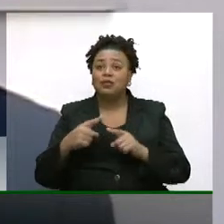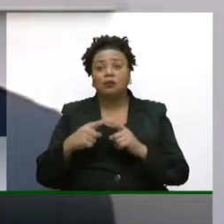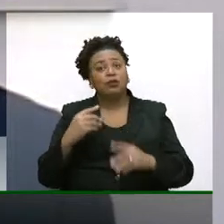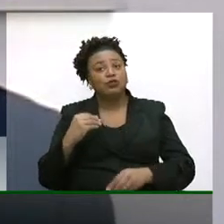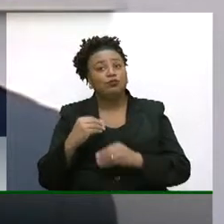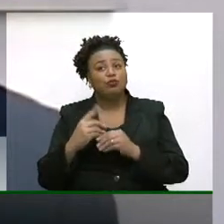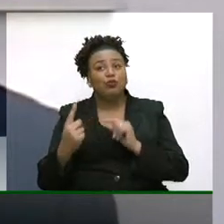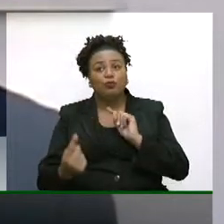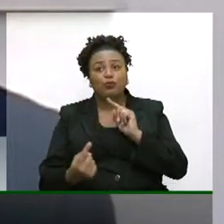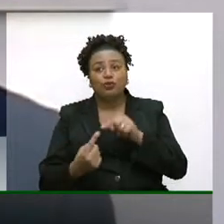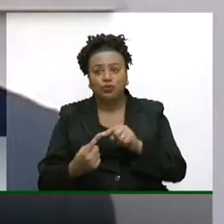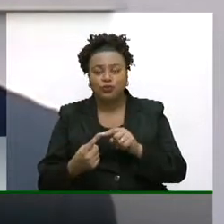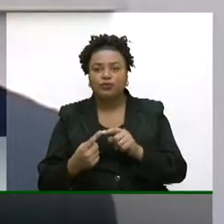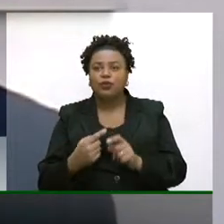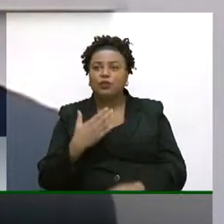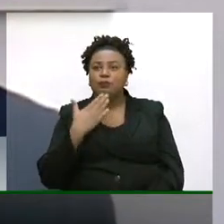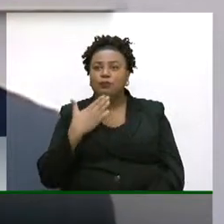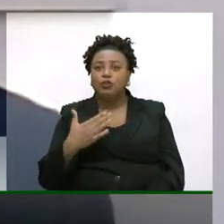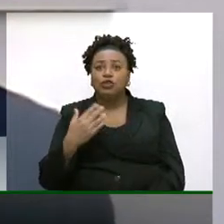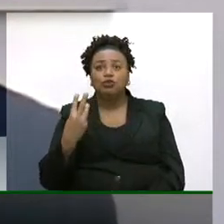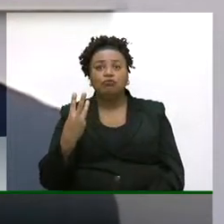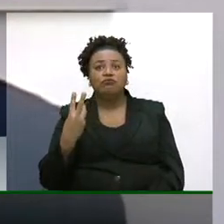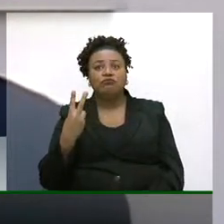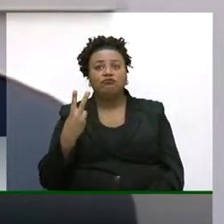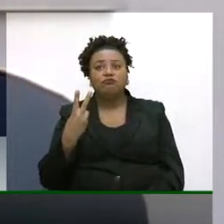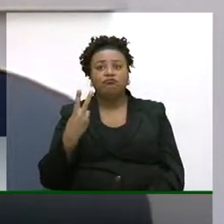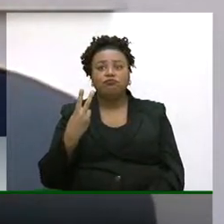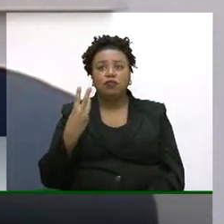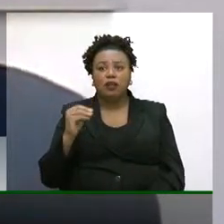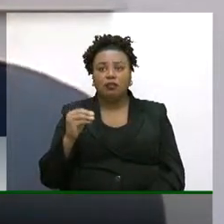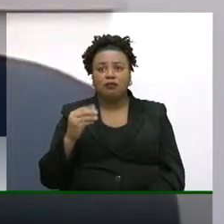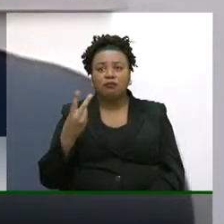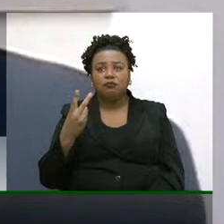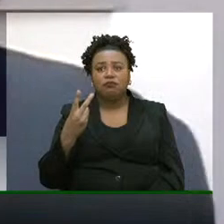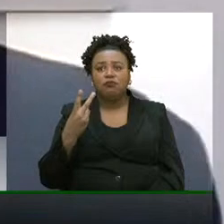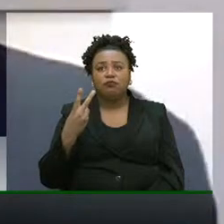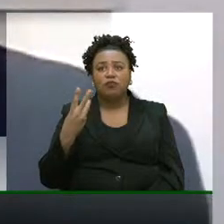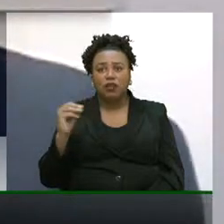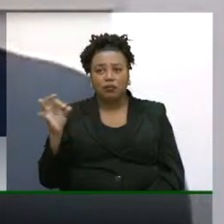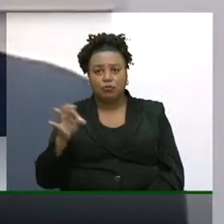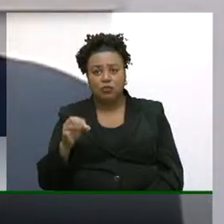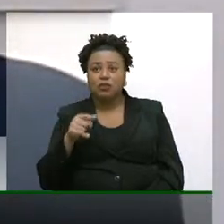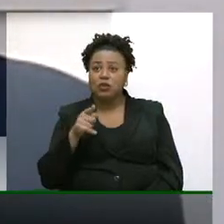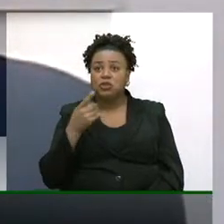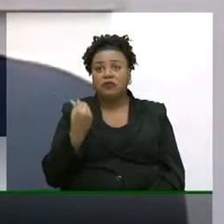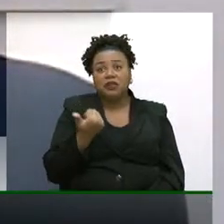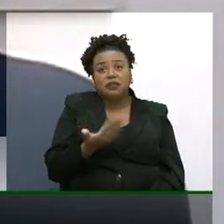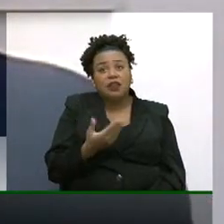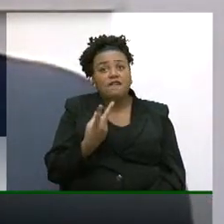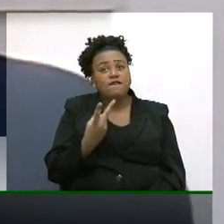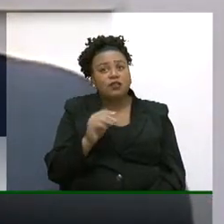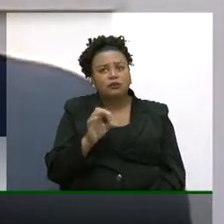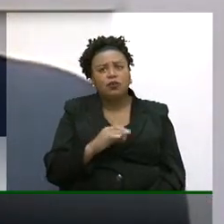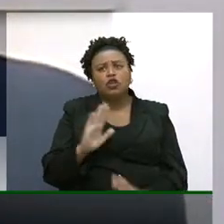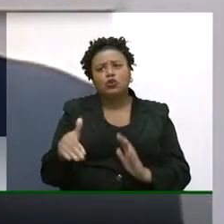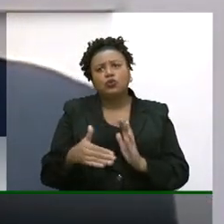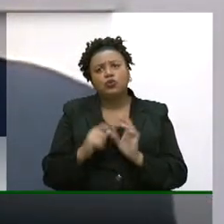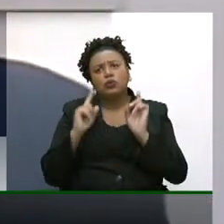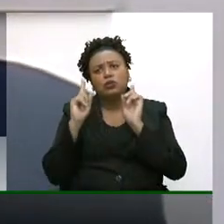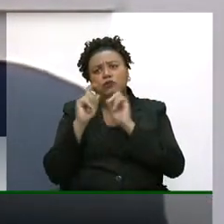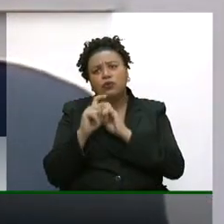parcialmente alcançado o seu objetivo, solicitando 30%, nós estamos alcançando 20% com todas as dificuldades que o Estado